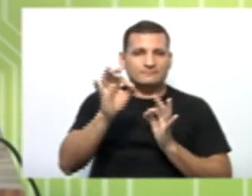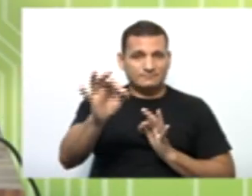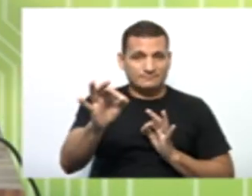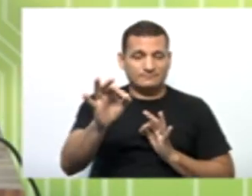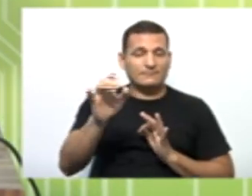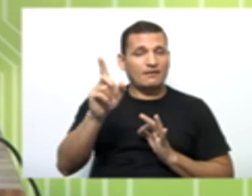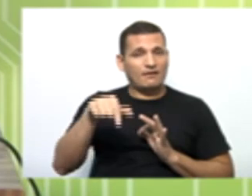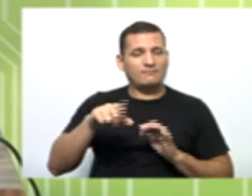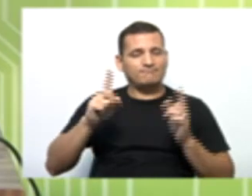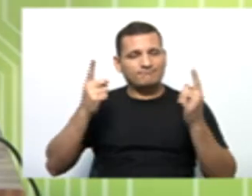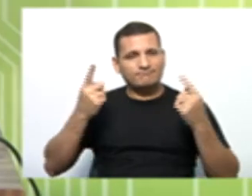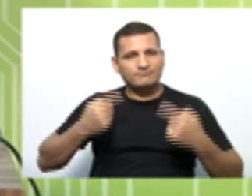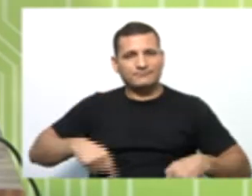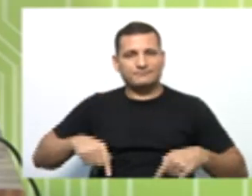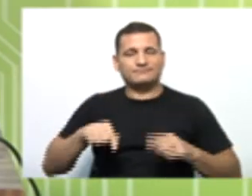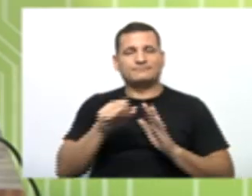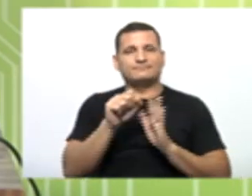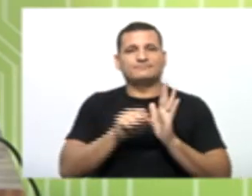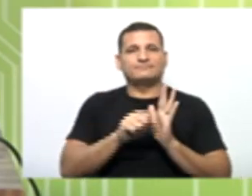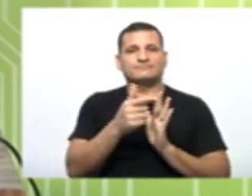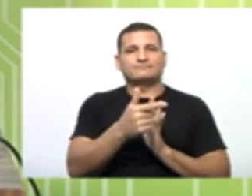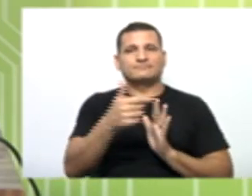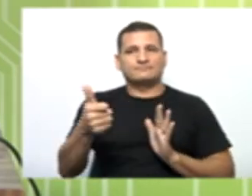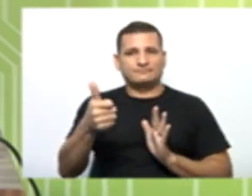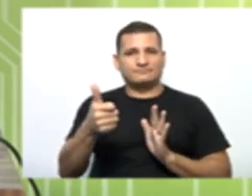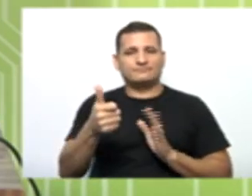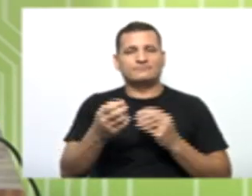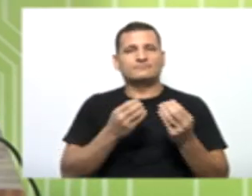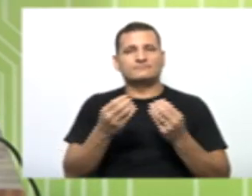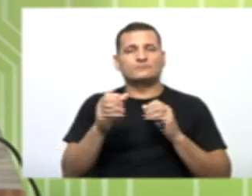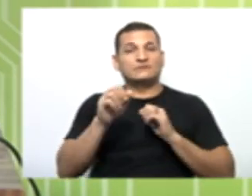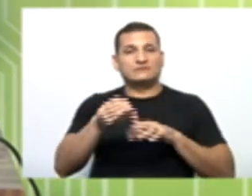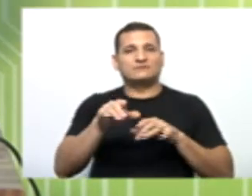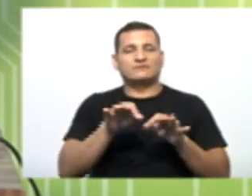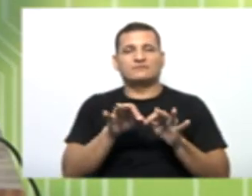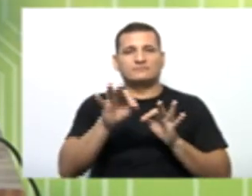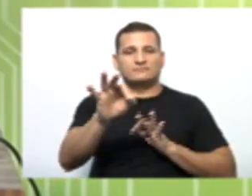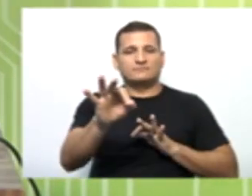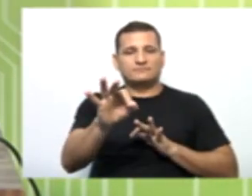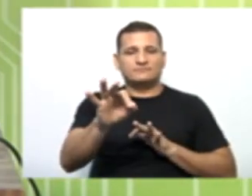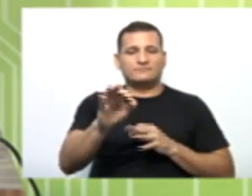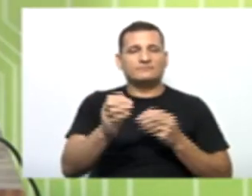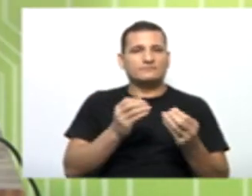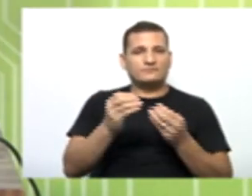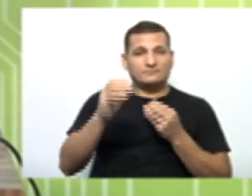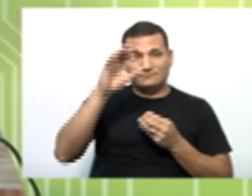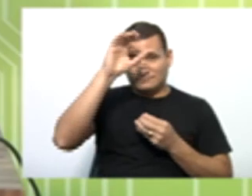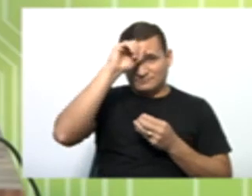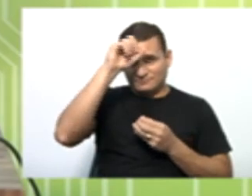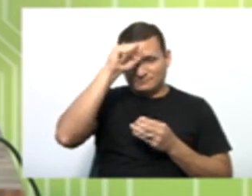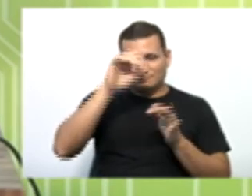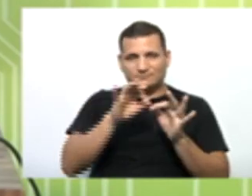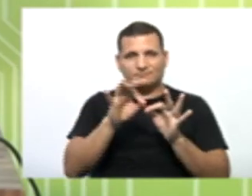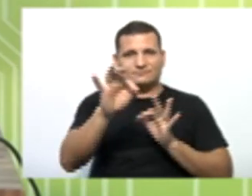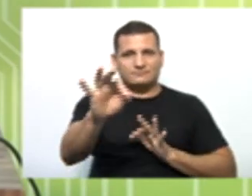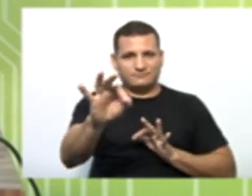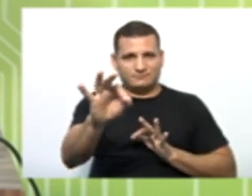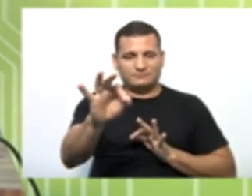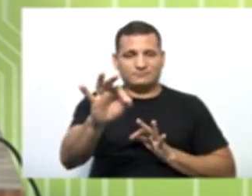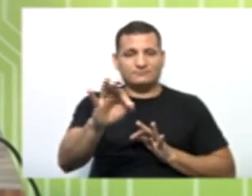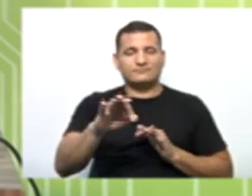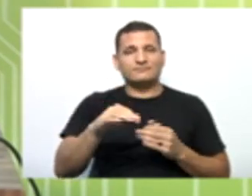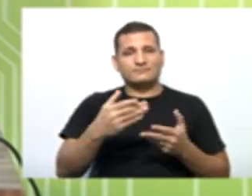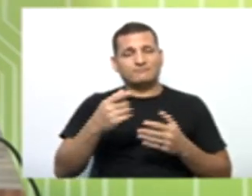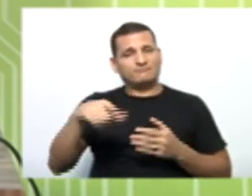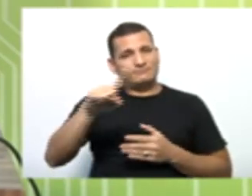é um desafio do século XXI, né? Como ensinar à distância e como aprender à distância. Então